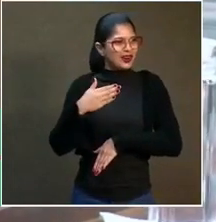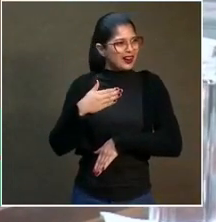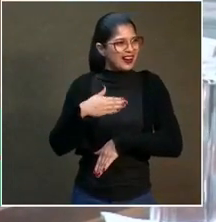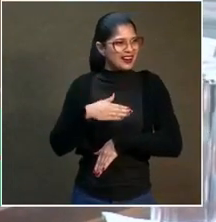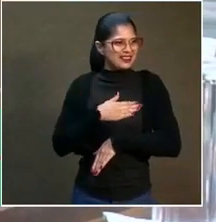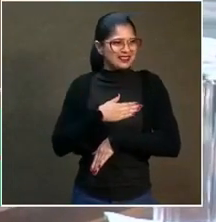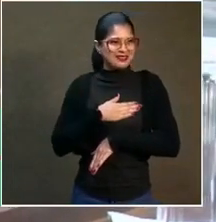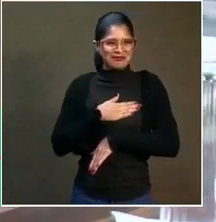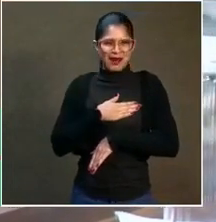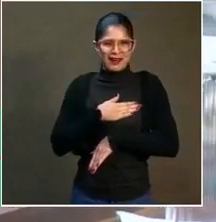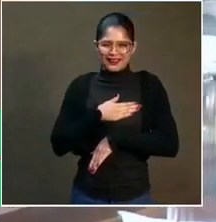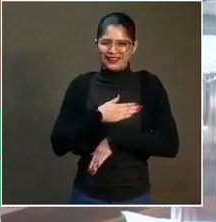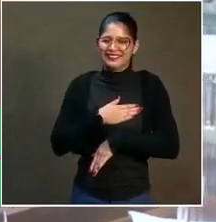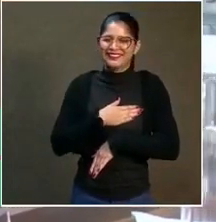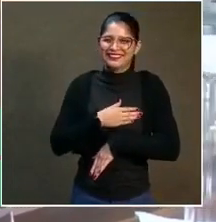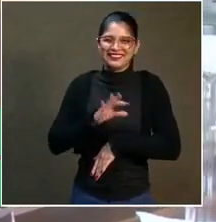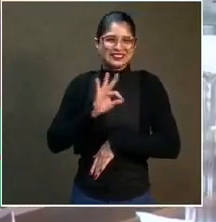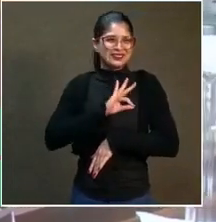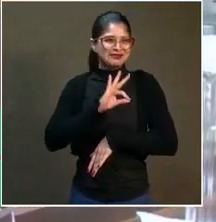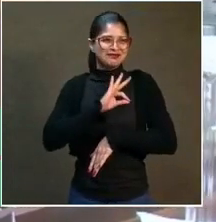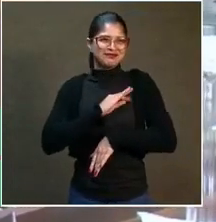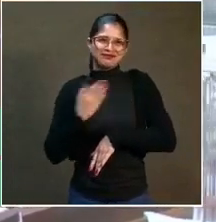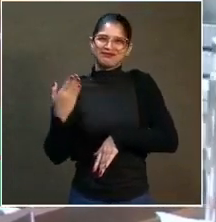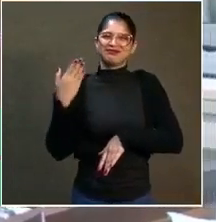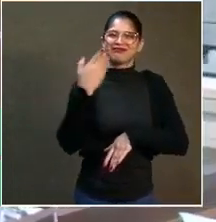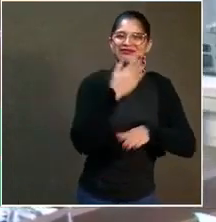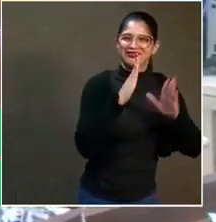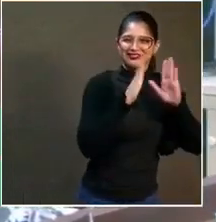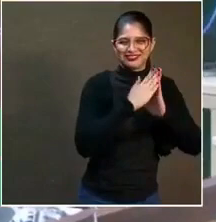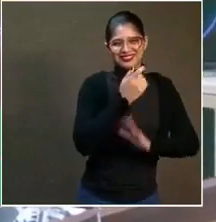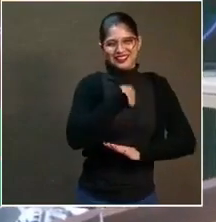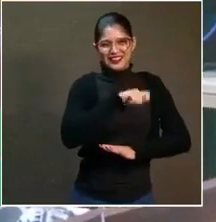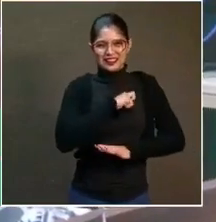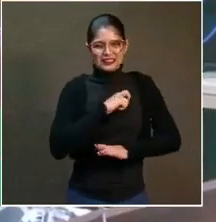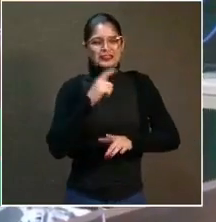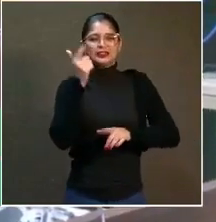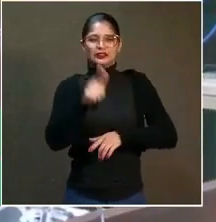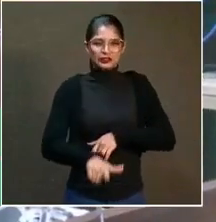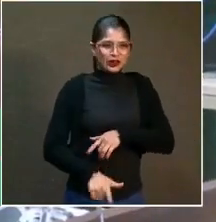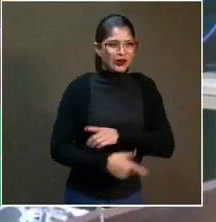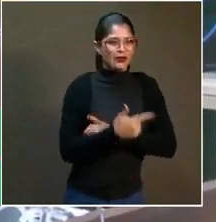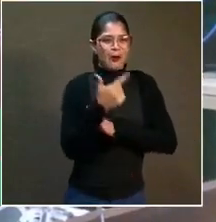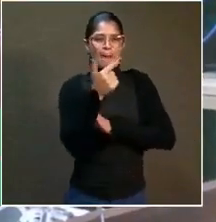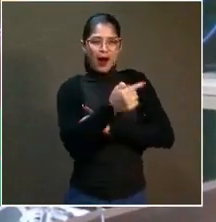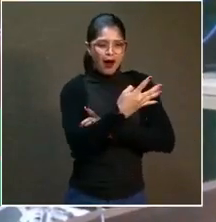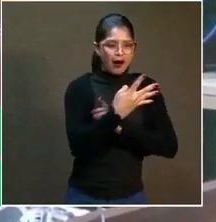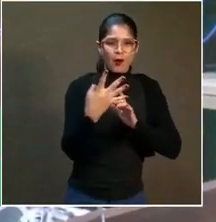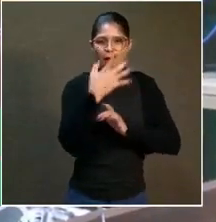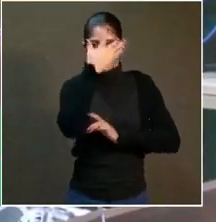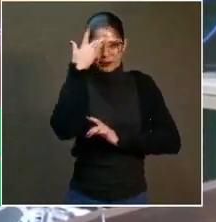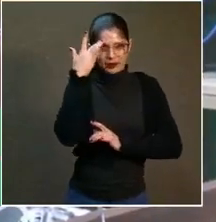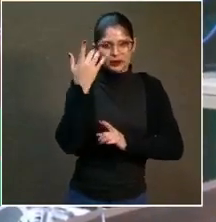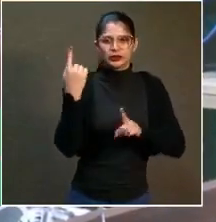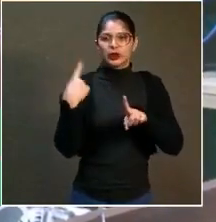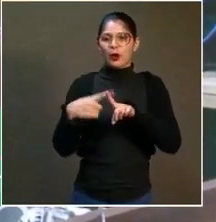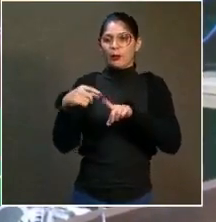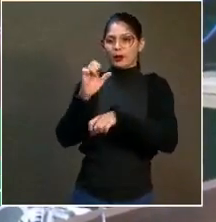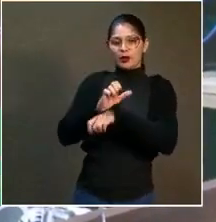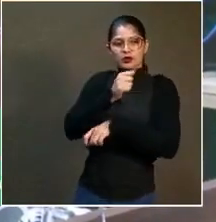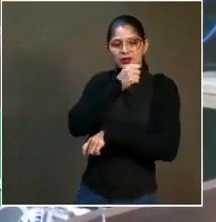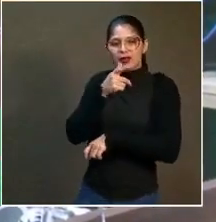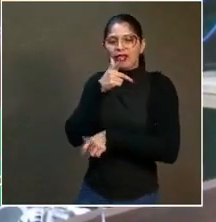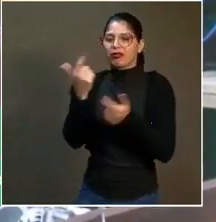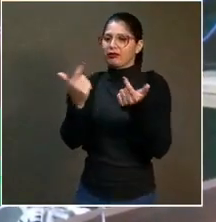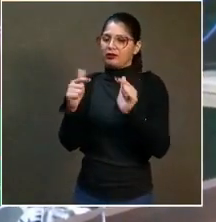eles? Porque o Estado rouba o dinheiro. O Estado não investe em política pública. A criança